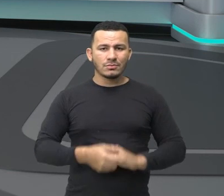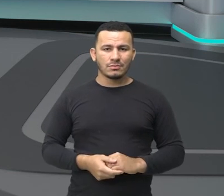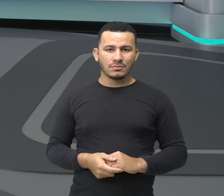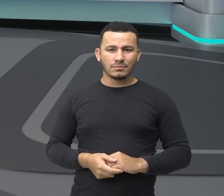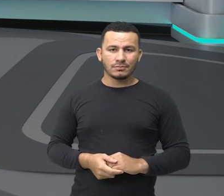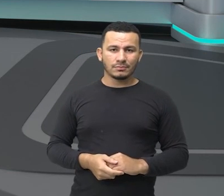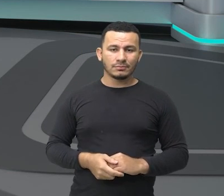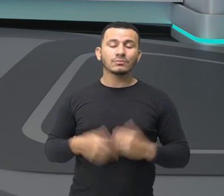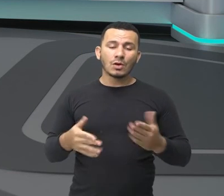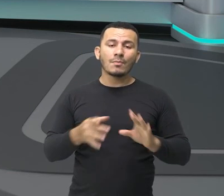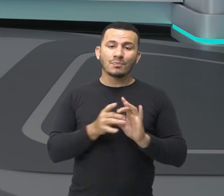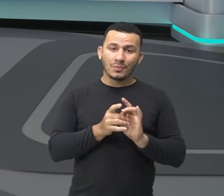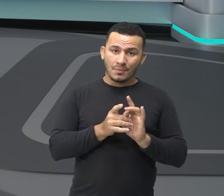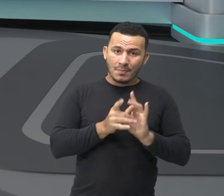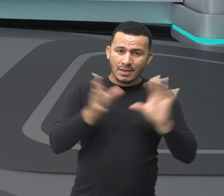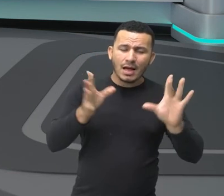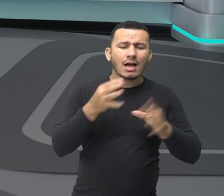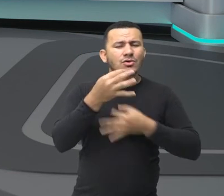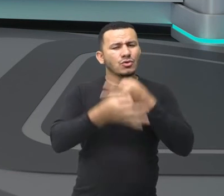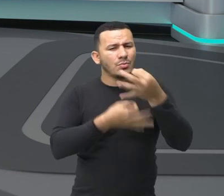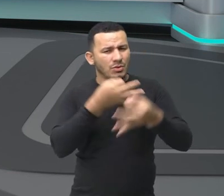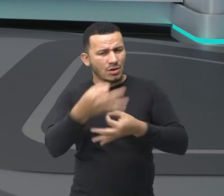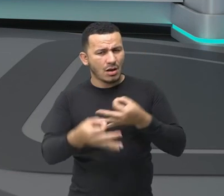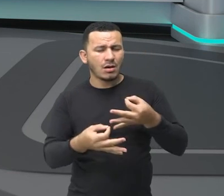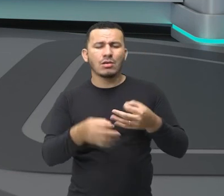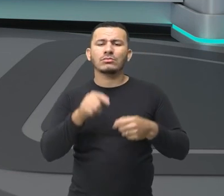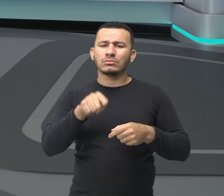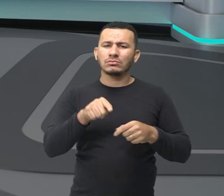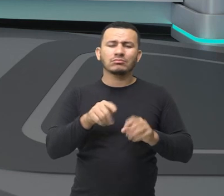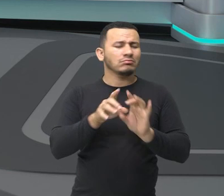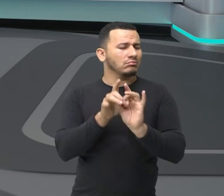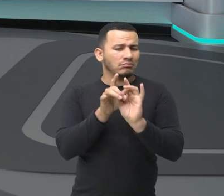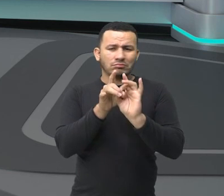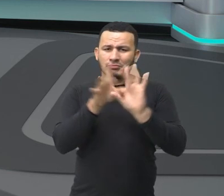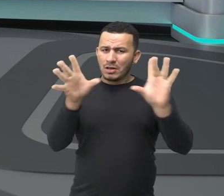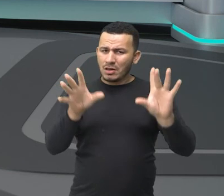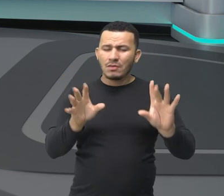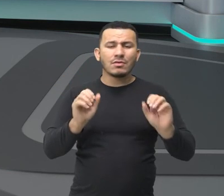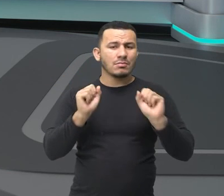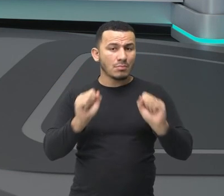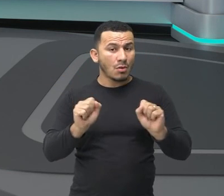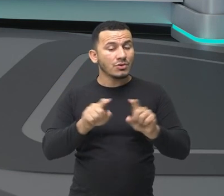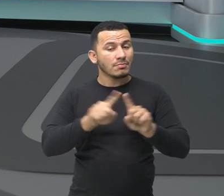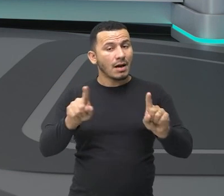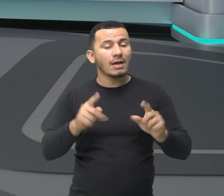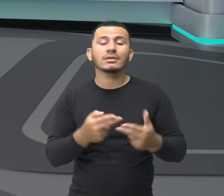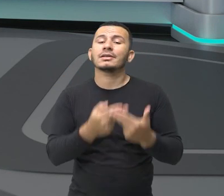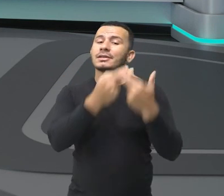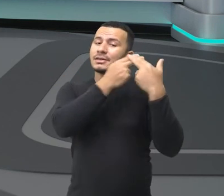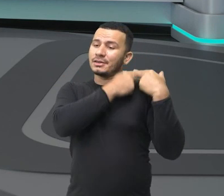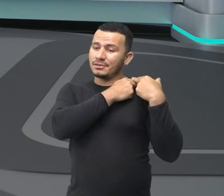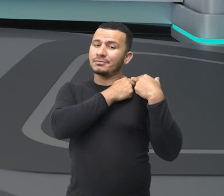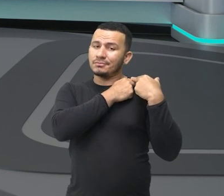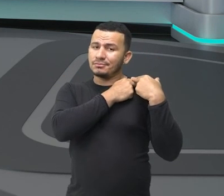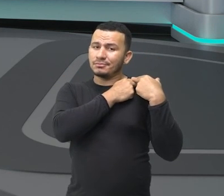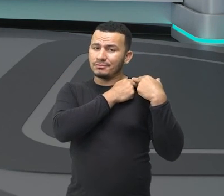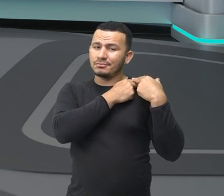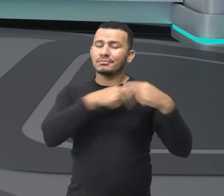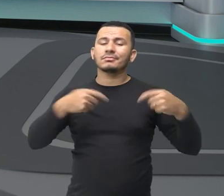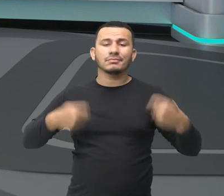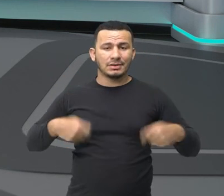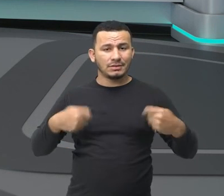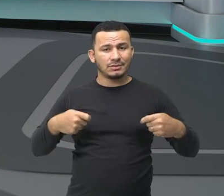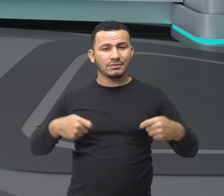uma vez, a liberdade de expressão, a liberdade de opinião está ali intimamente relacionada com isso aqui,